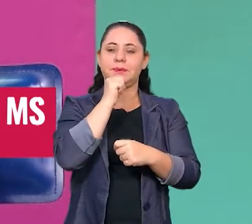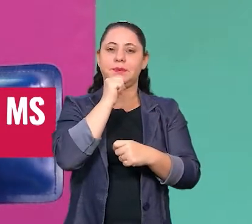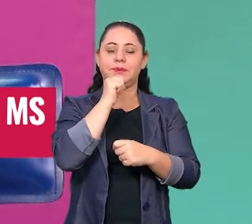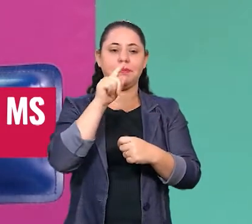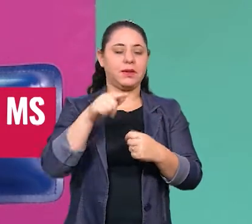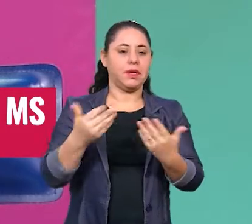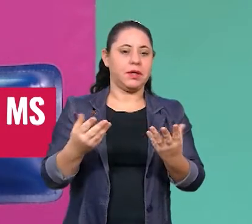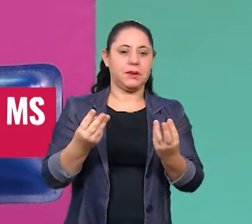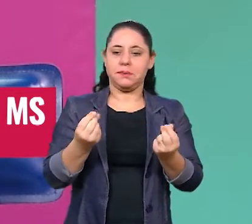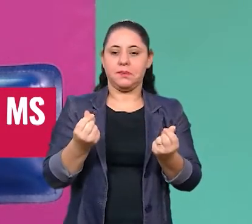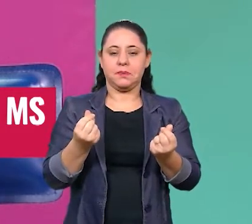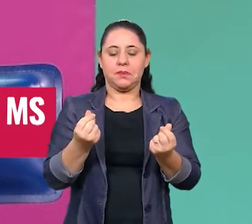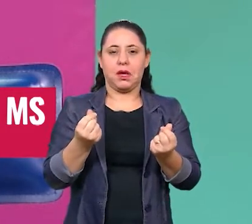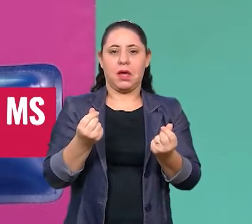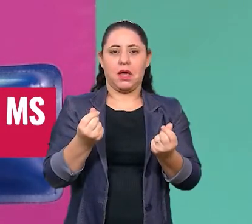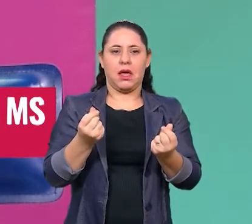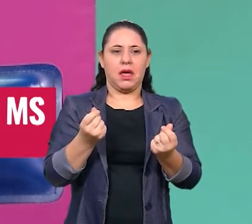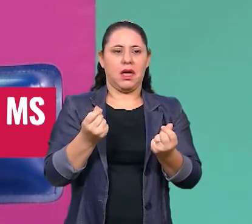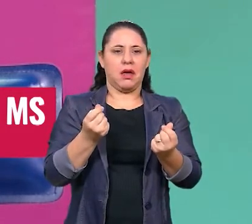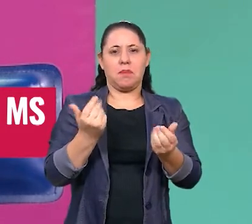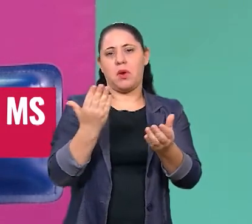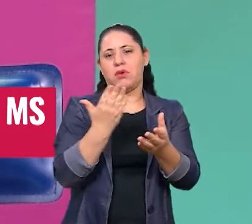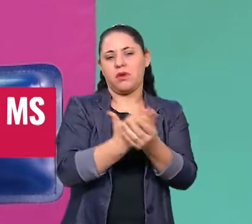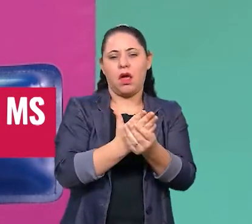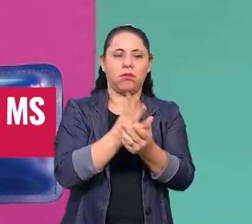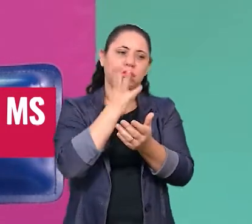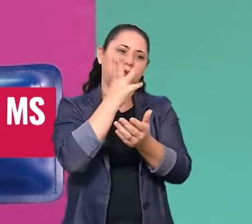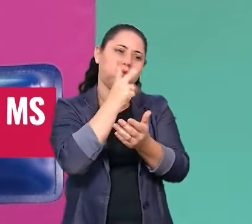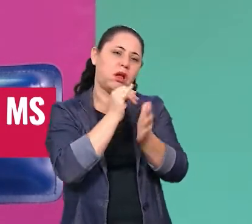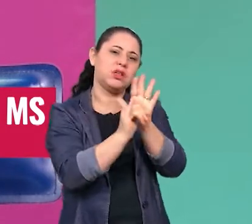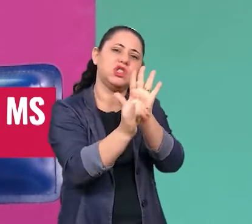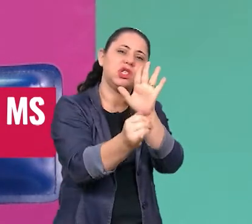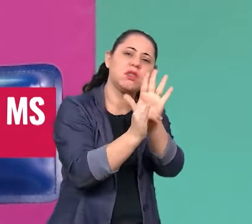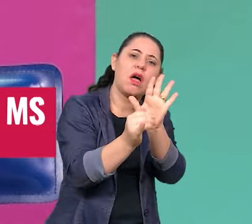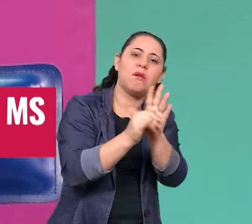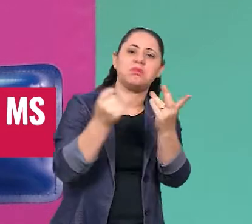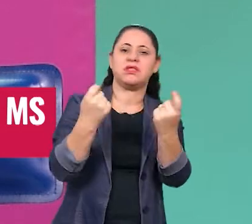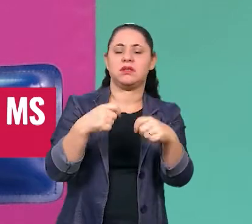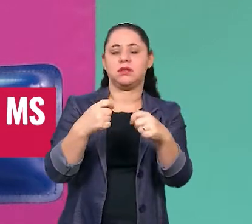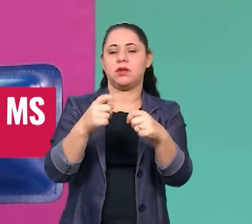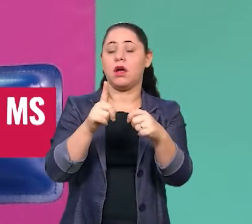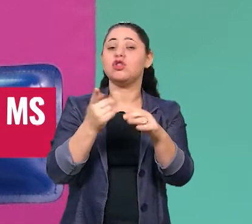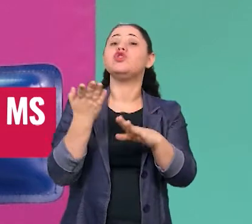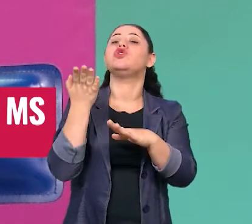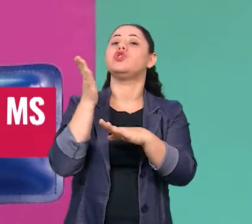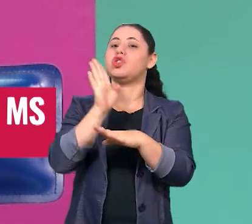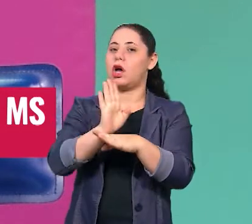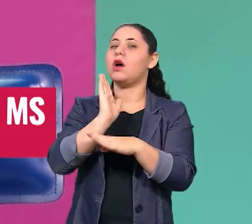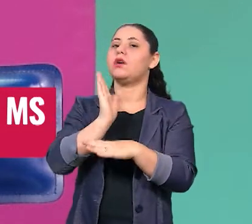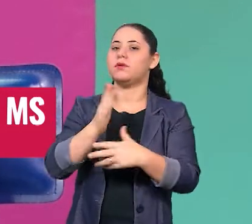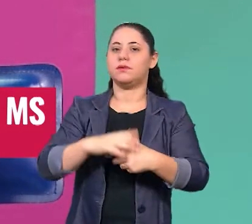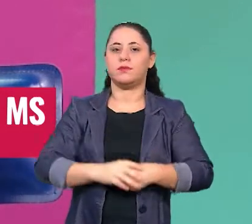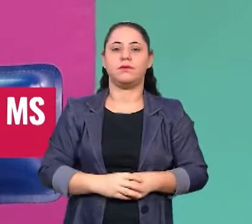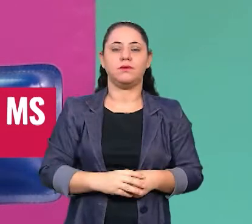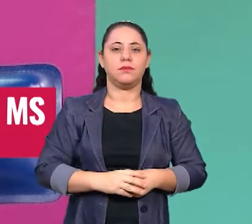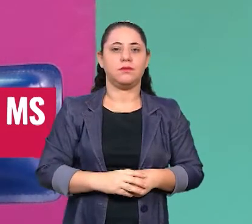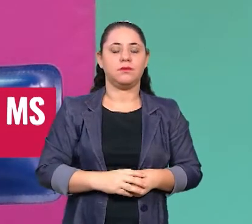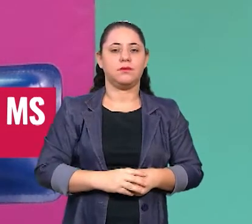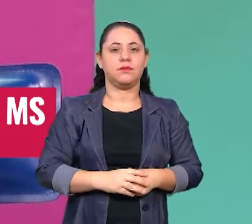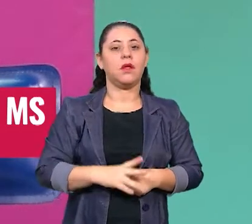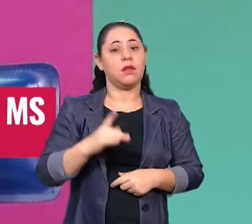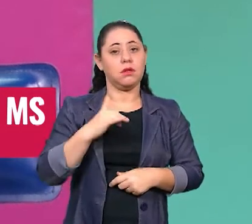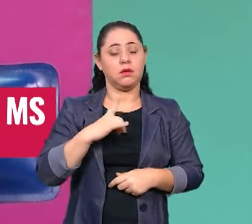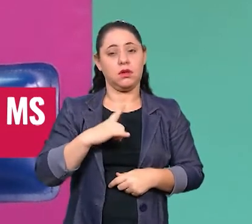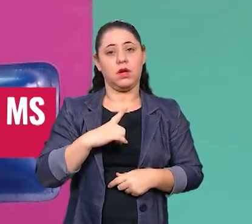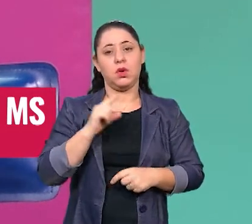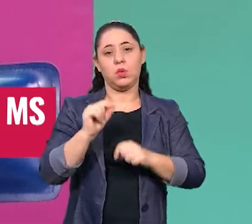uma burocracia maior que todo edital exige. Então isso já ajuda bastante, Jaque. E aí a gente tem uma grade, que aí